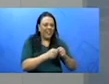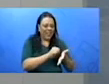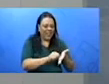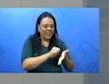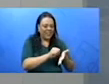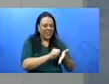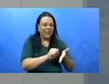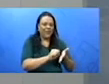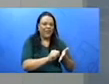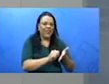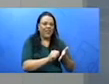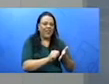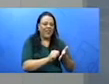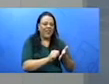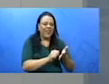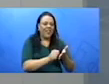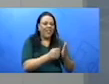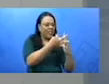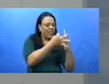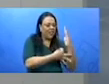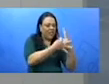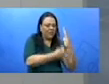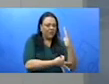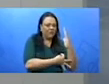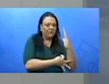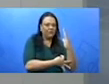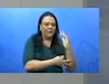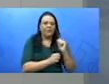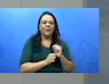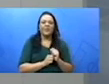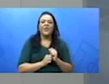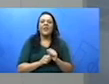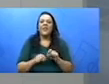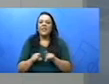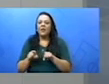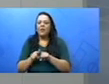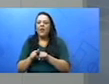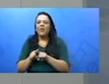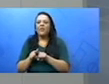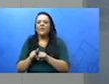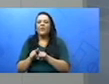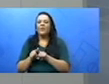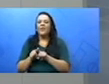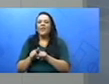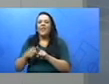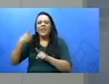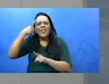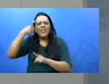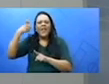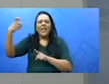Texto dissertativo não é novo para vocês, discussão de ideias também é integrado.